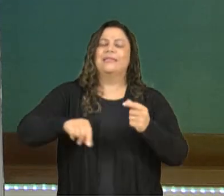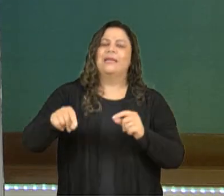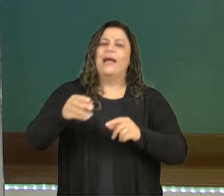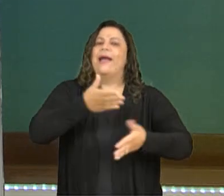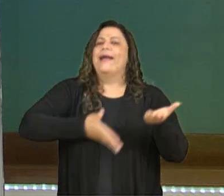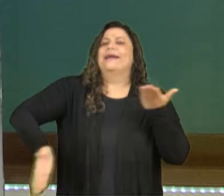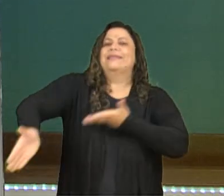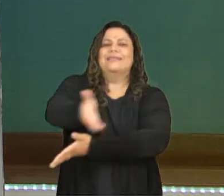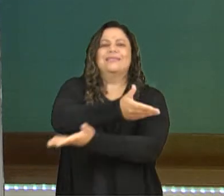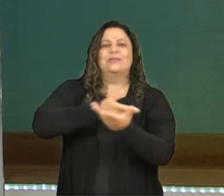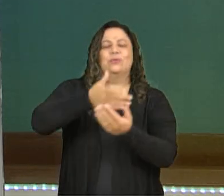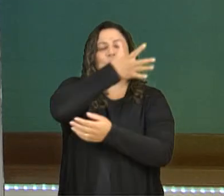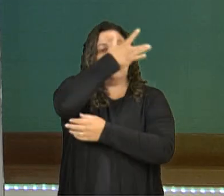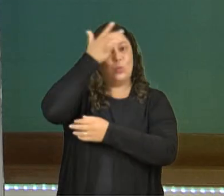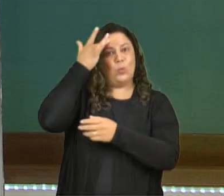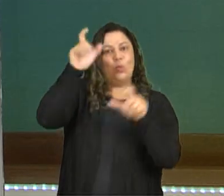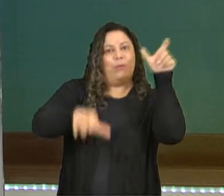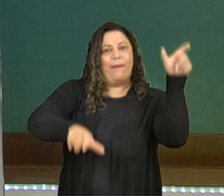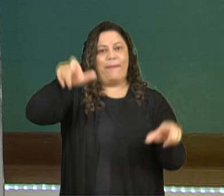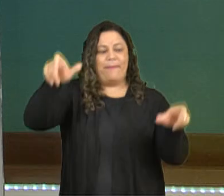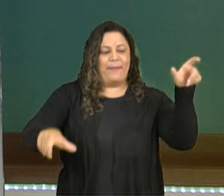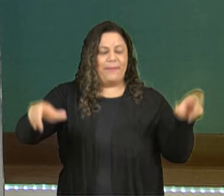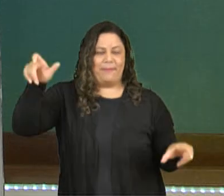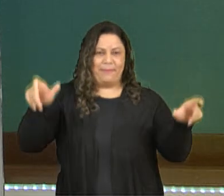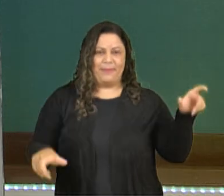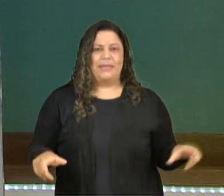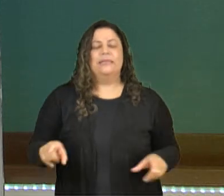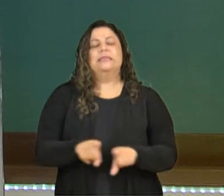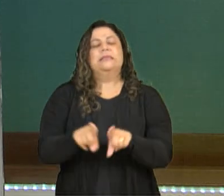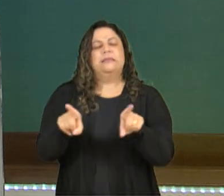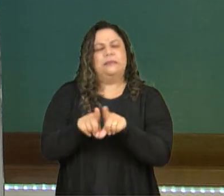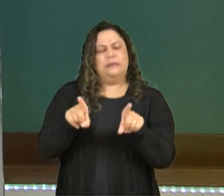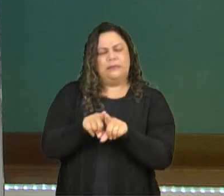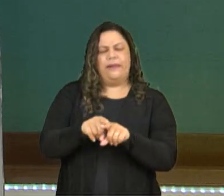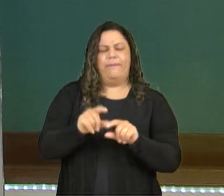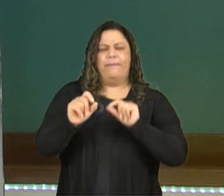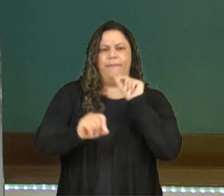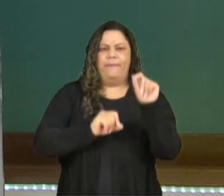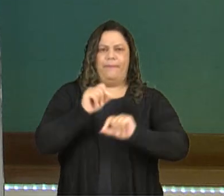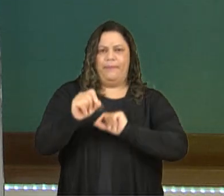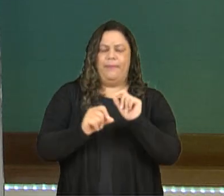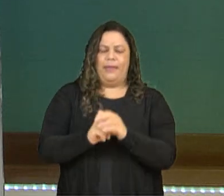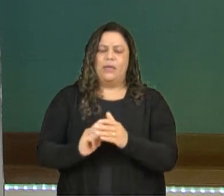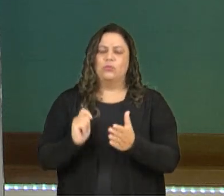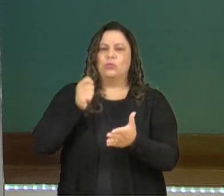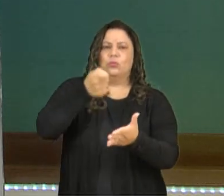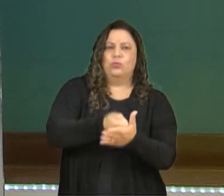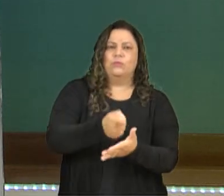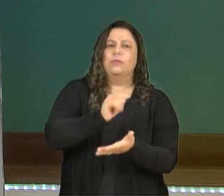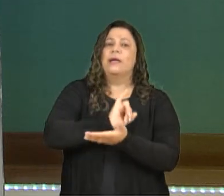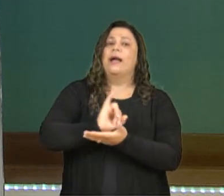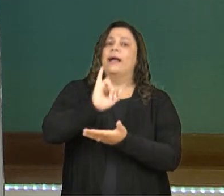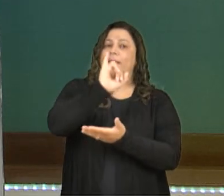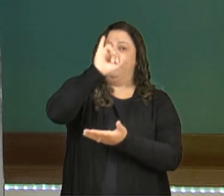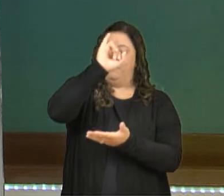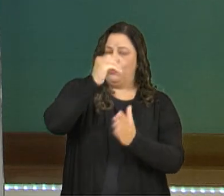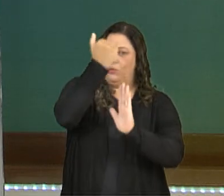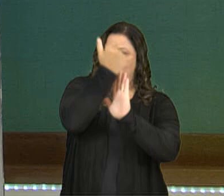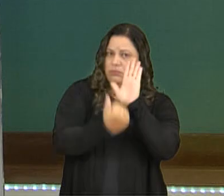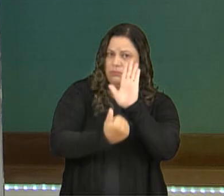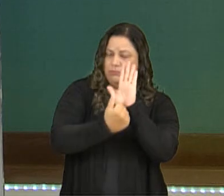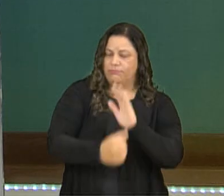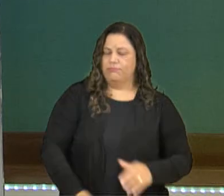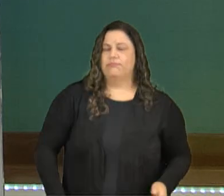Dentro desse aspecto também entra, logicamente, a visualização dos impostos, que podem ser reduzidos ou tirados por